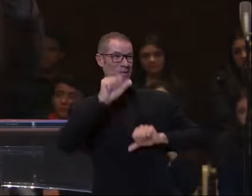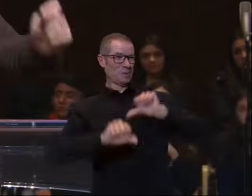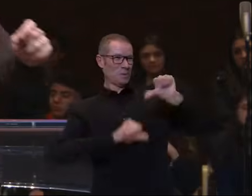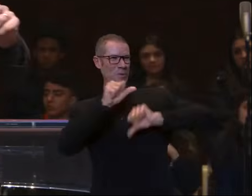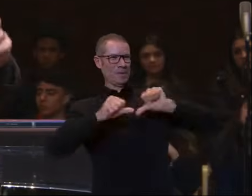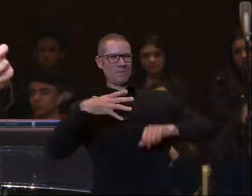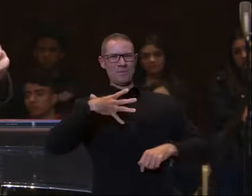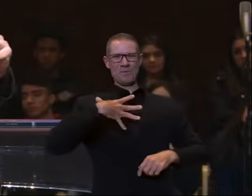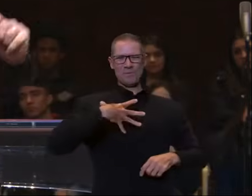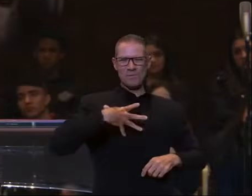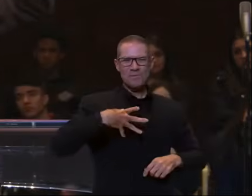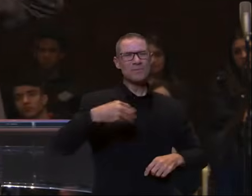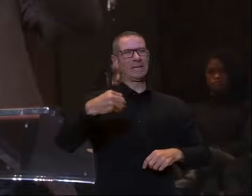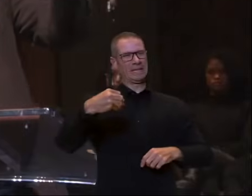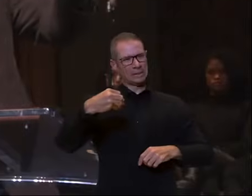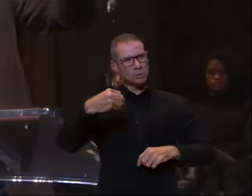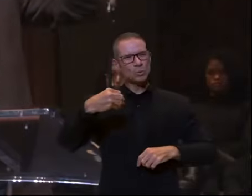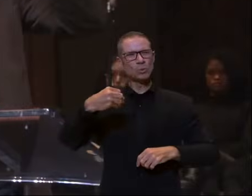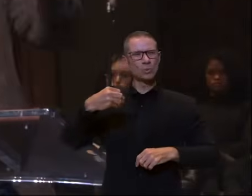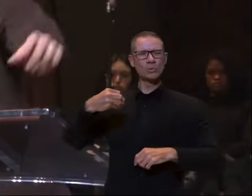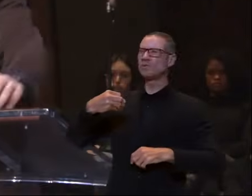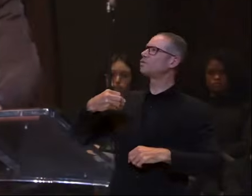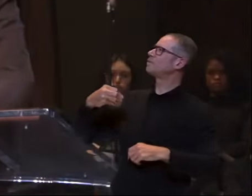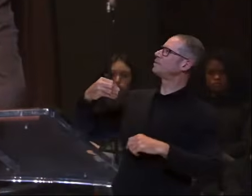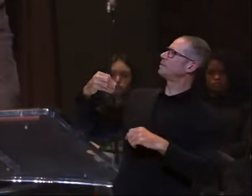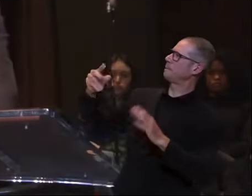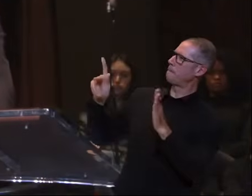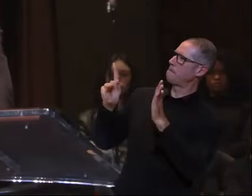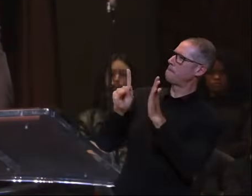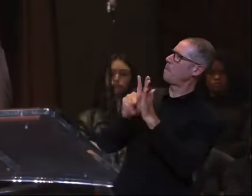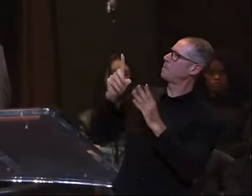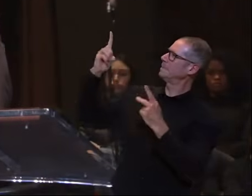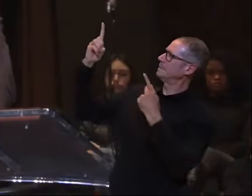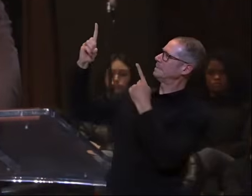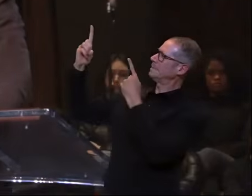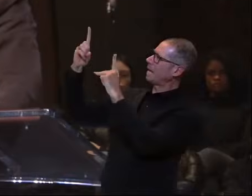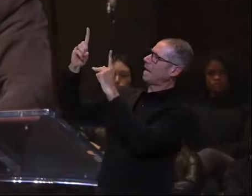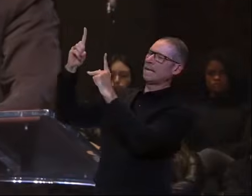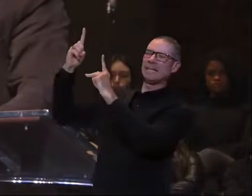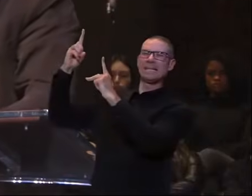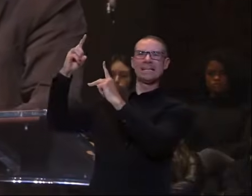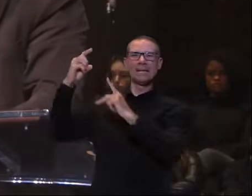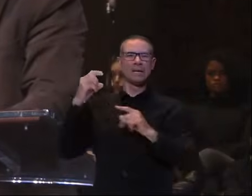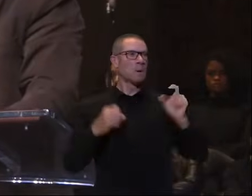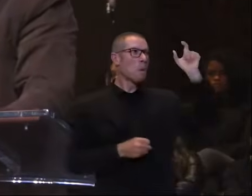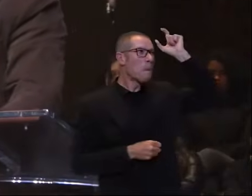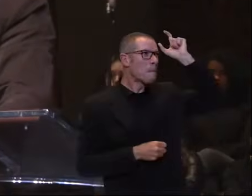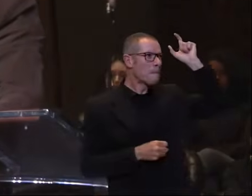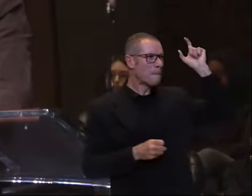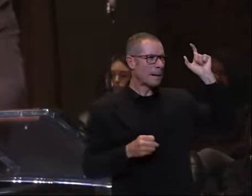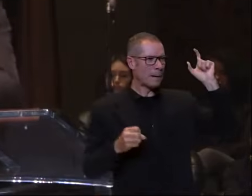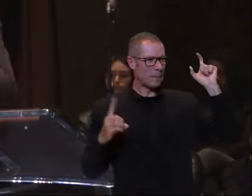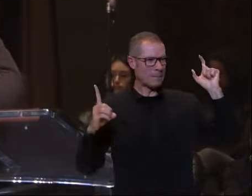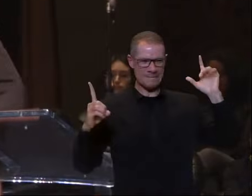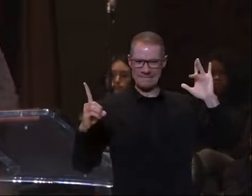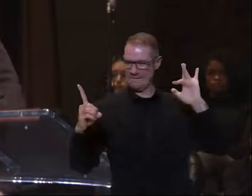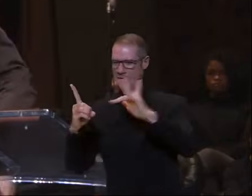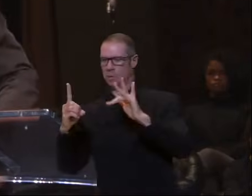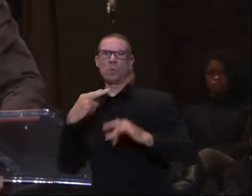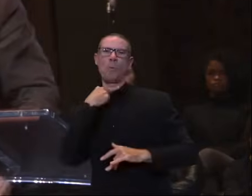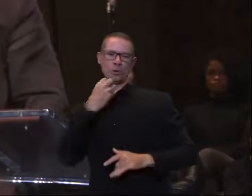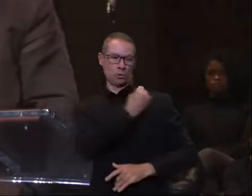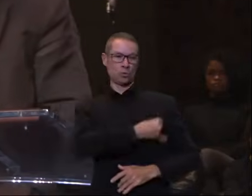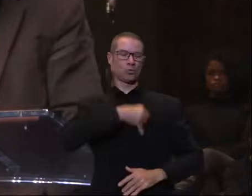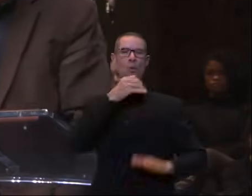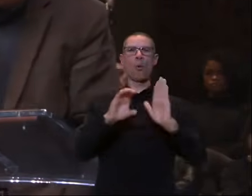tornamos filhos, herdeiros de Deus, e o maligno não pode tocar. João capítulo